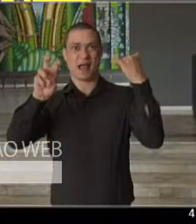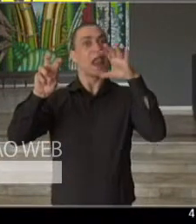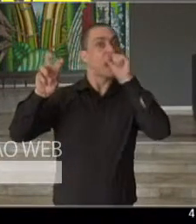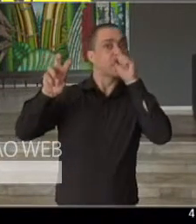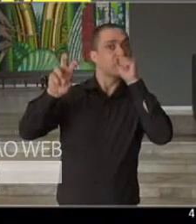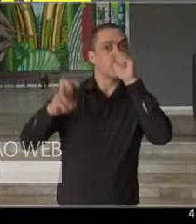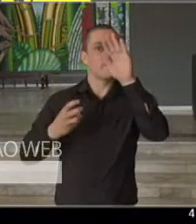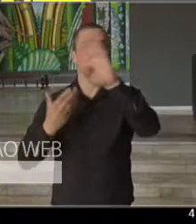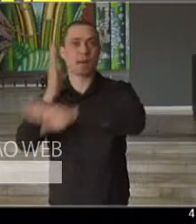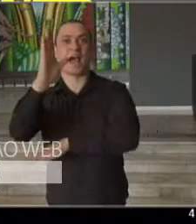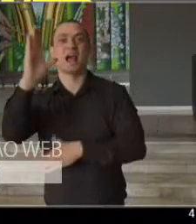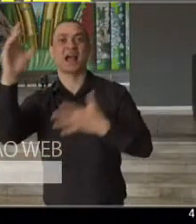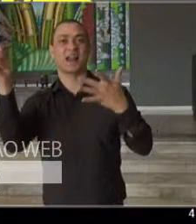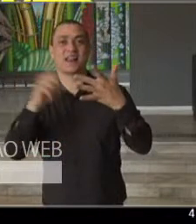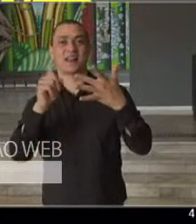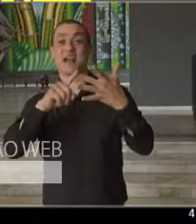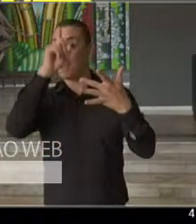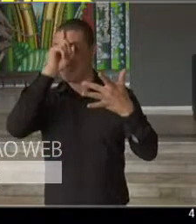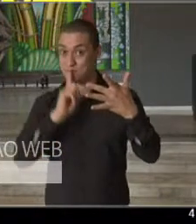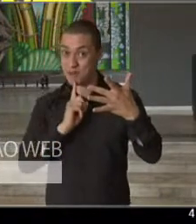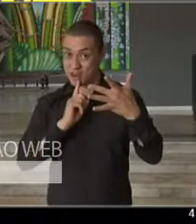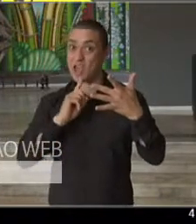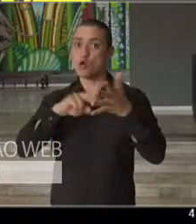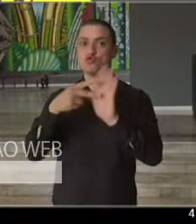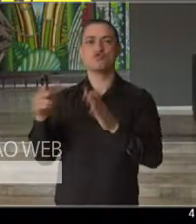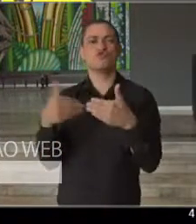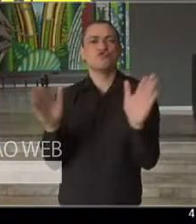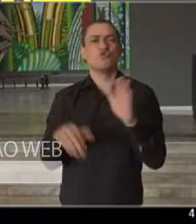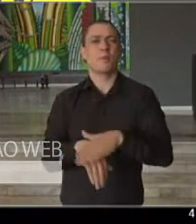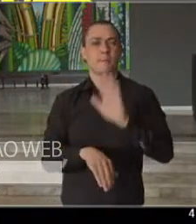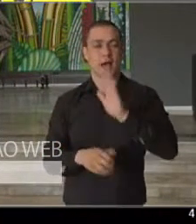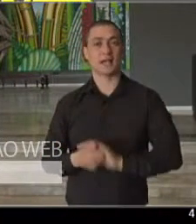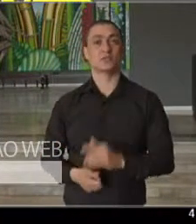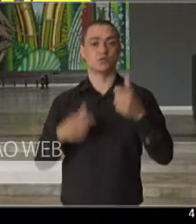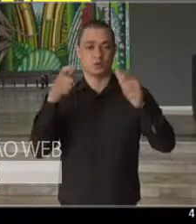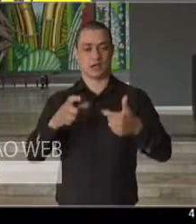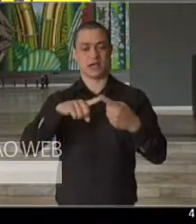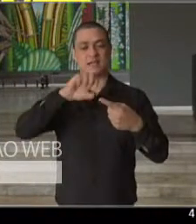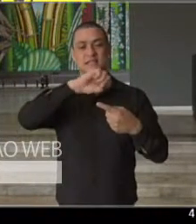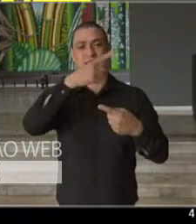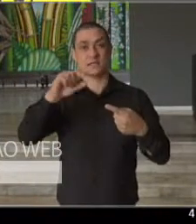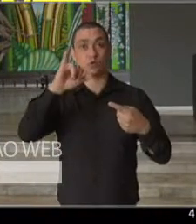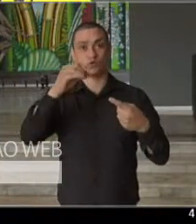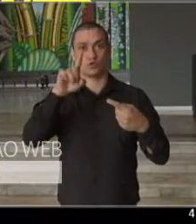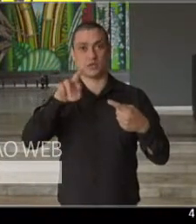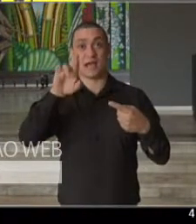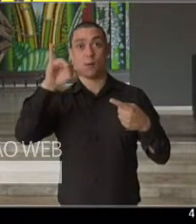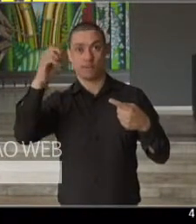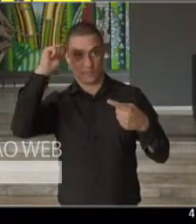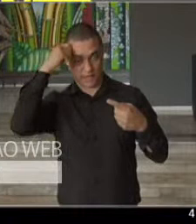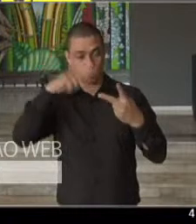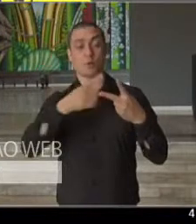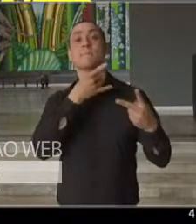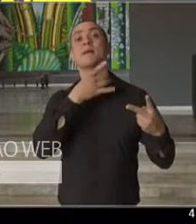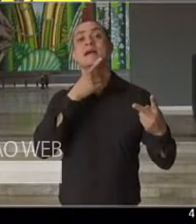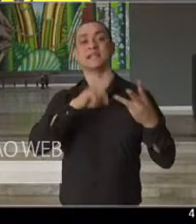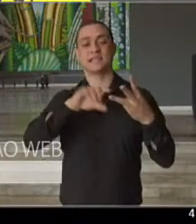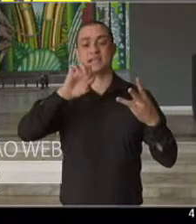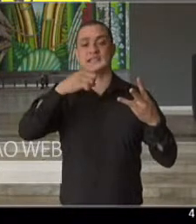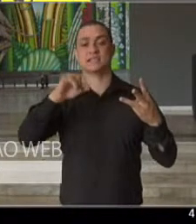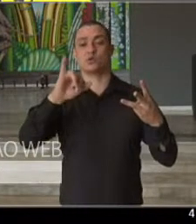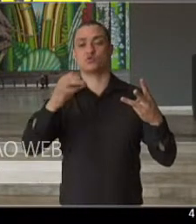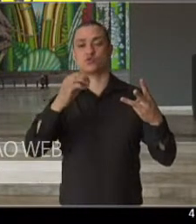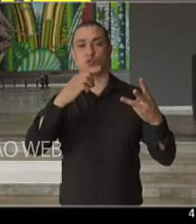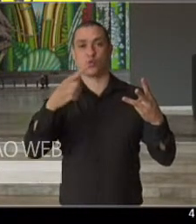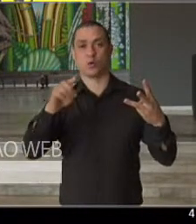mais branda e que permite uma maior retomada das atividades. São José do Rio Preto, Marília, São João da Boa